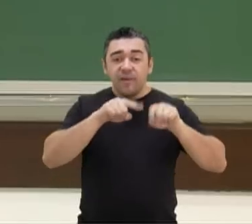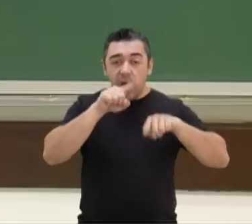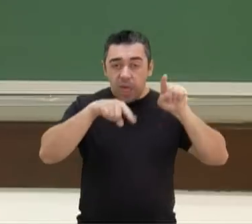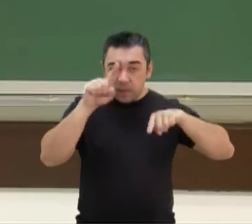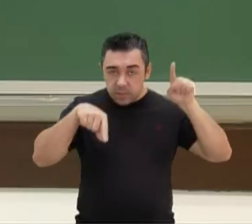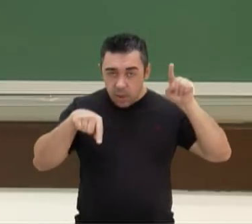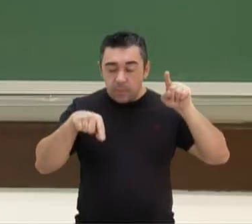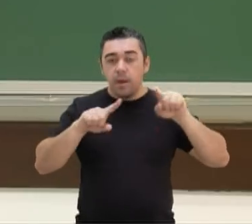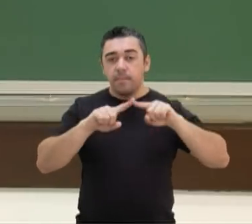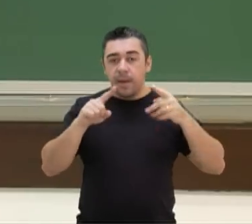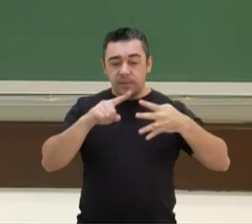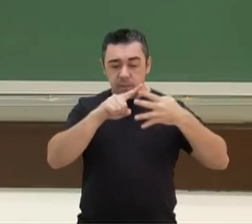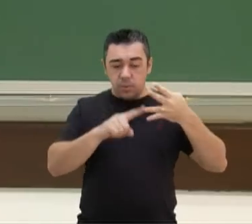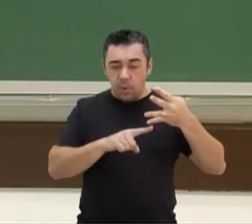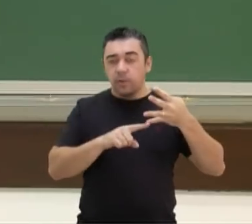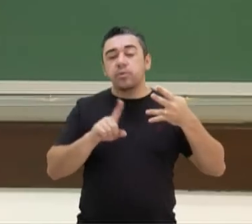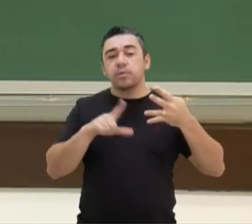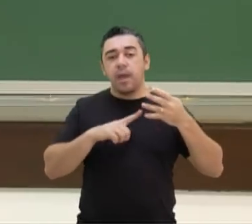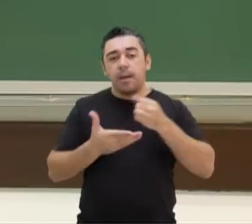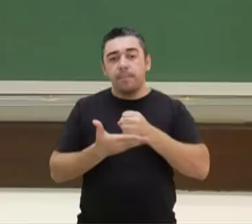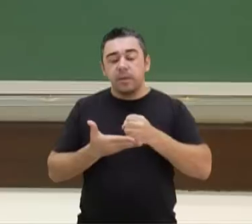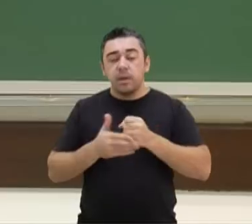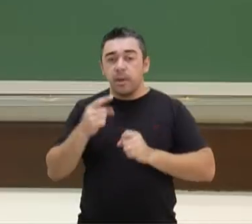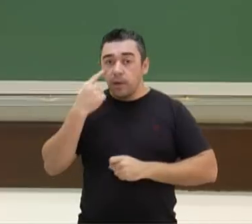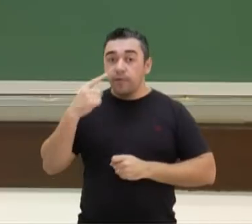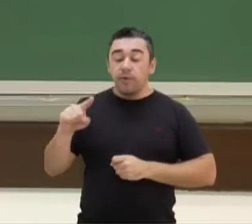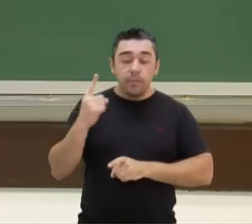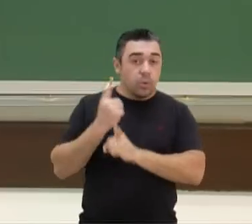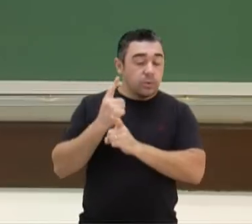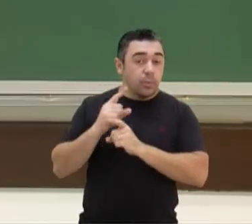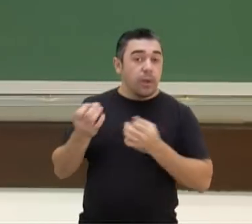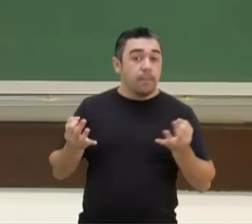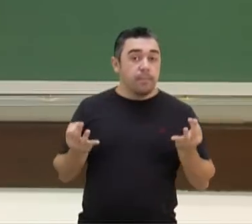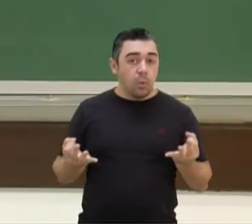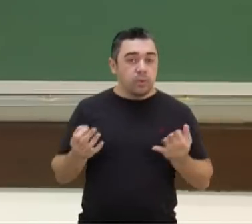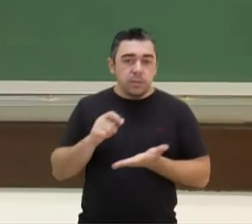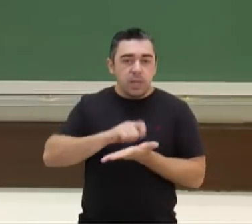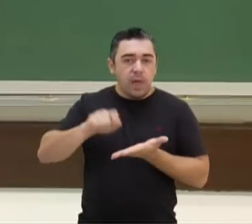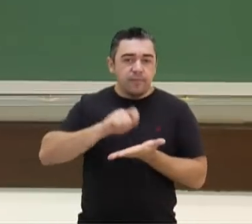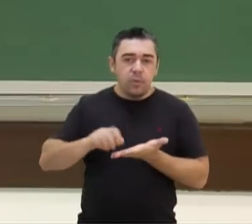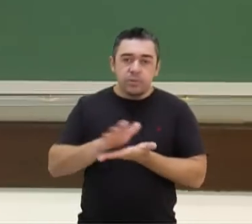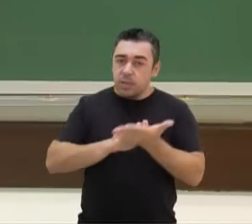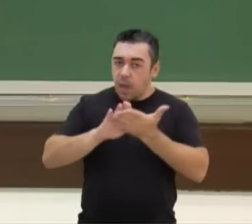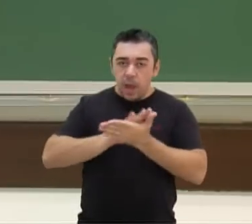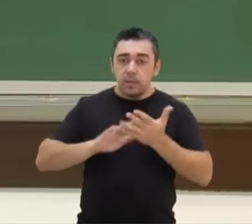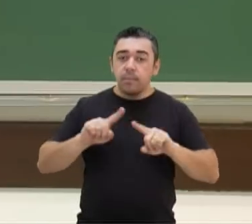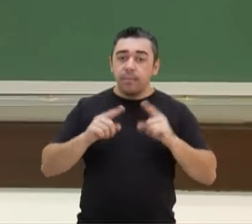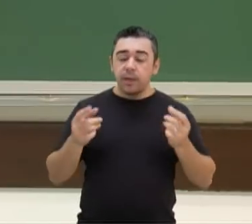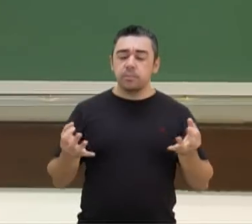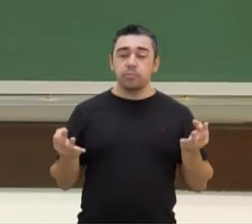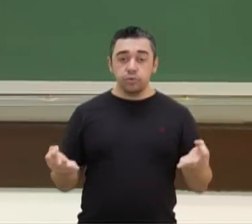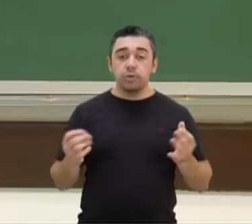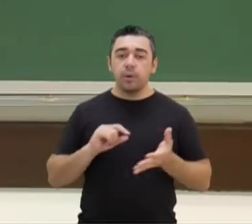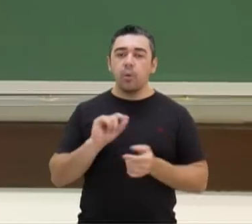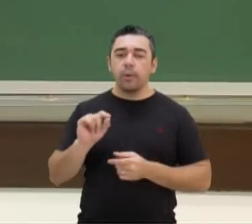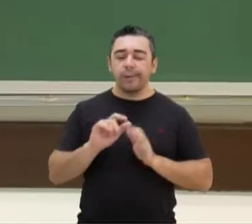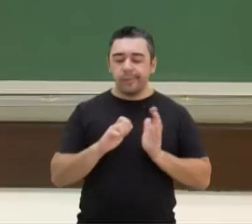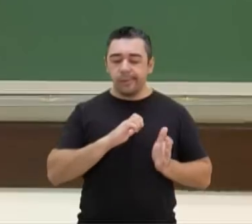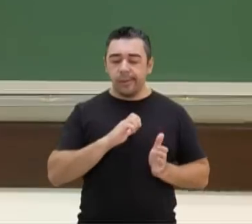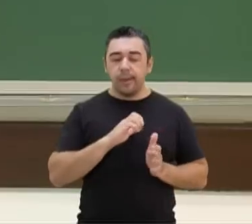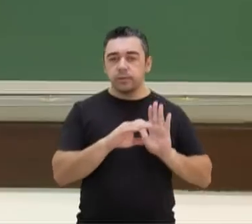ainda que Buda não tenha deixado nada escrito, como vimos nas aulas anteriores. Mas o budismo tem alguns preceitos